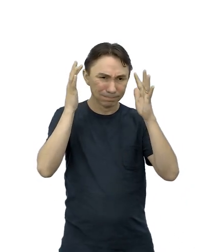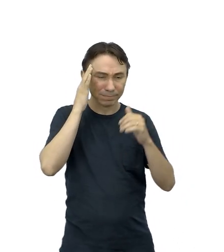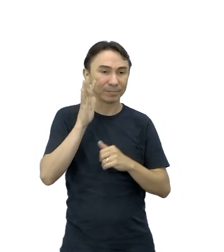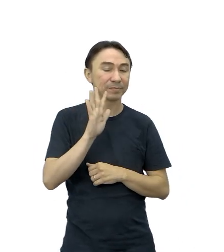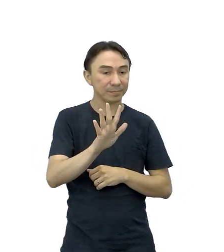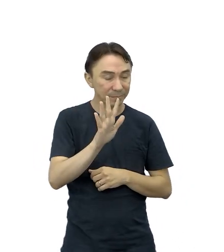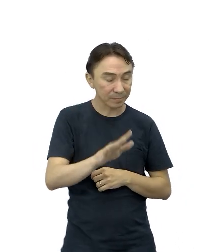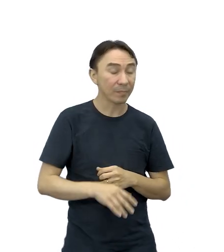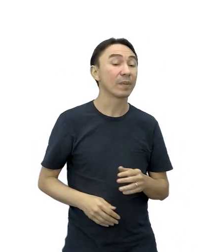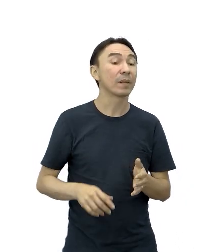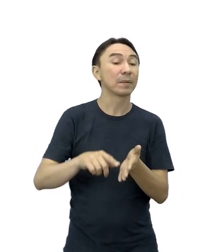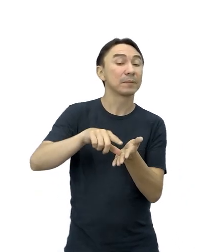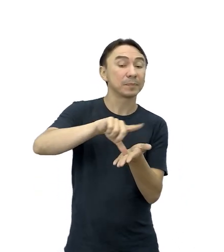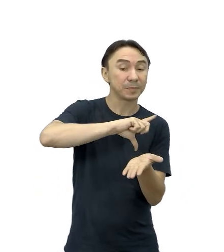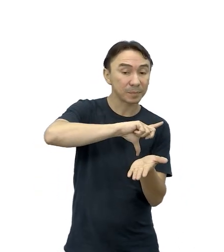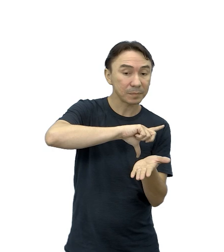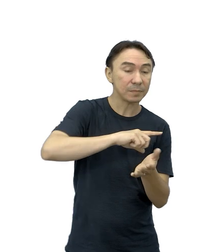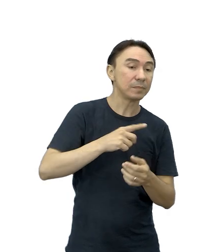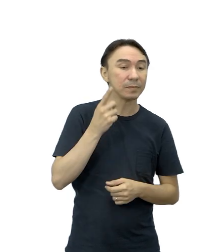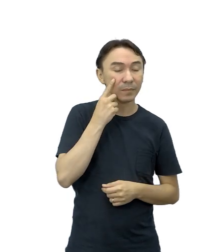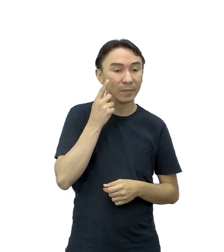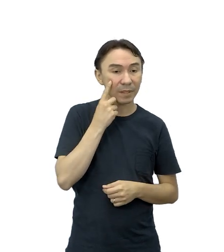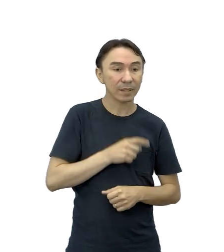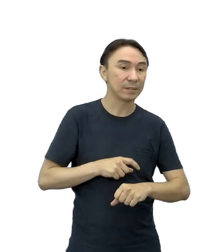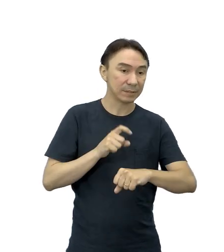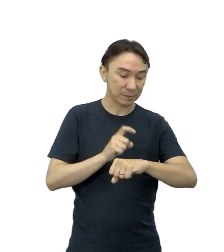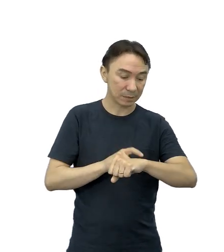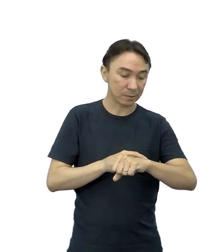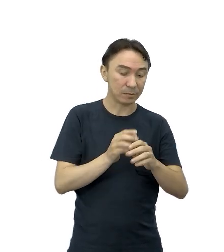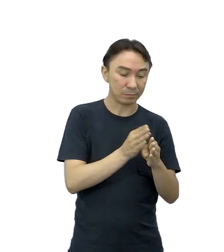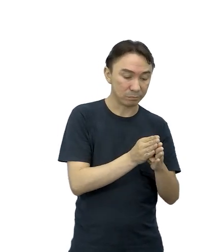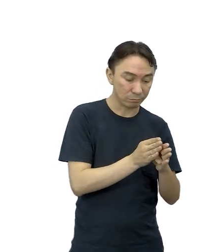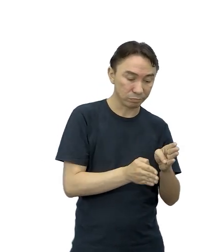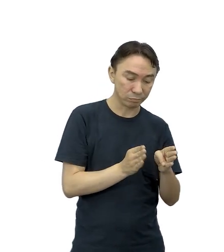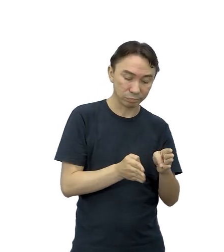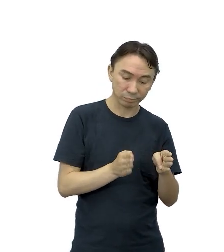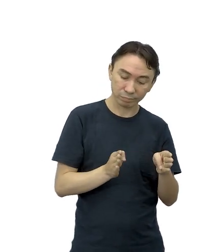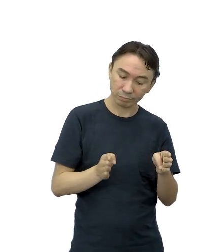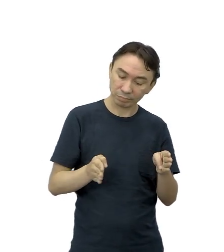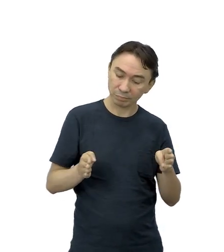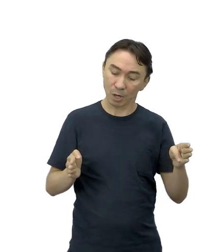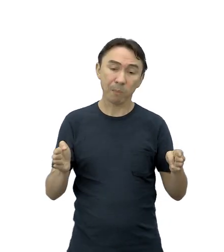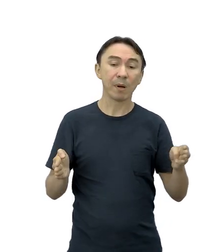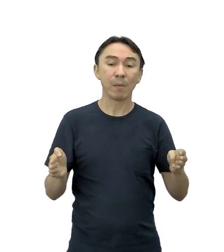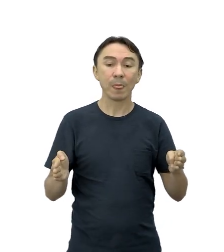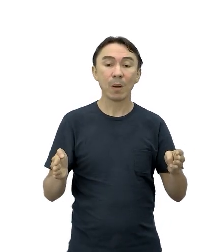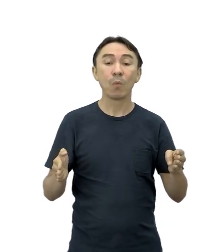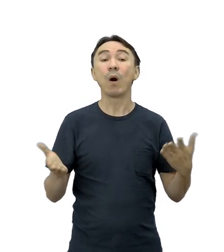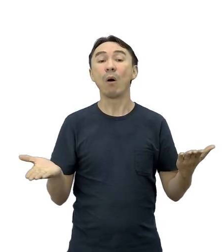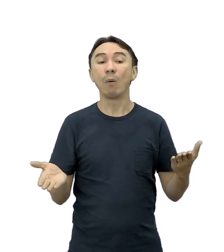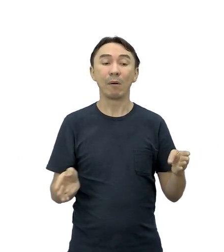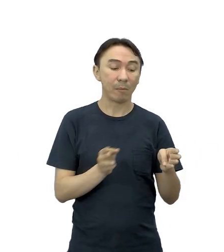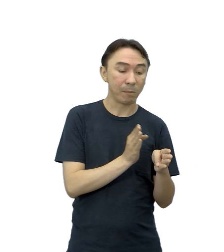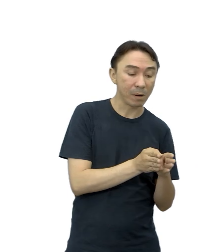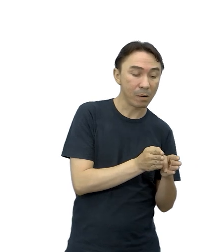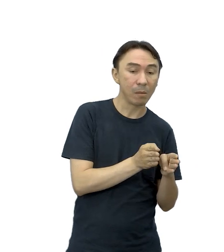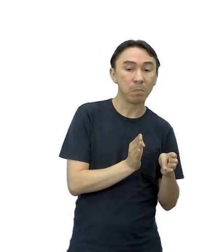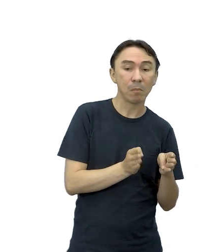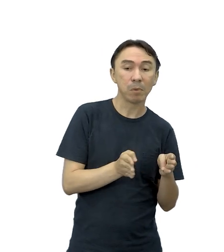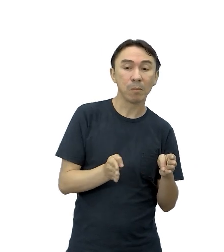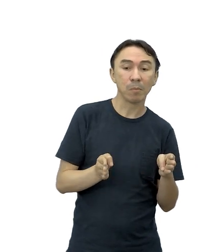antes, precisamos pensar na linha do tempo, né, onde vocês se encontram nesse momento, tá? Foram iniciados